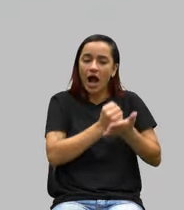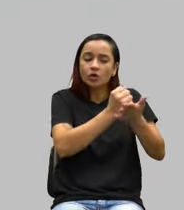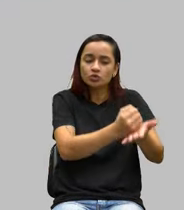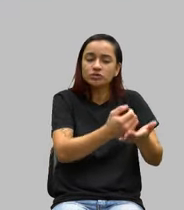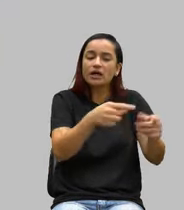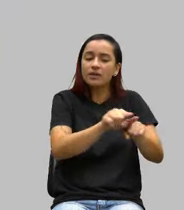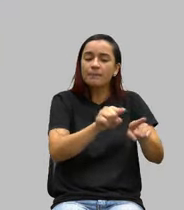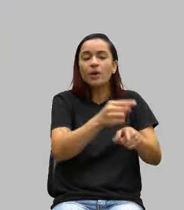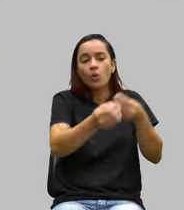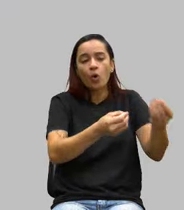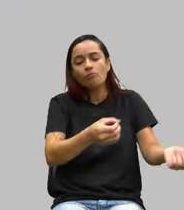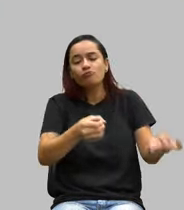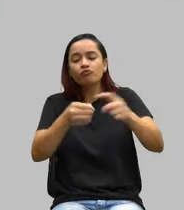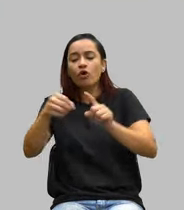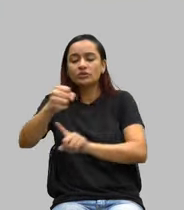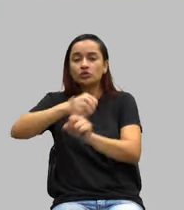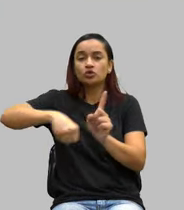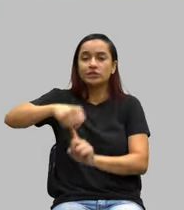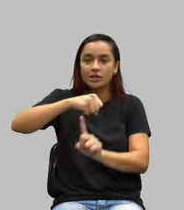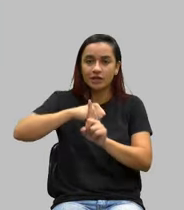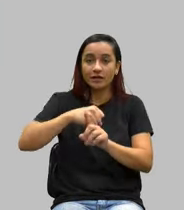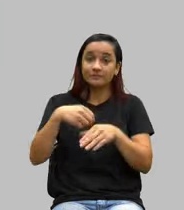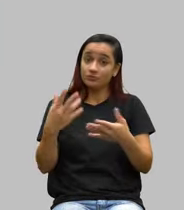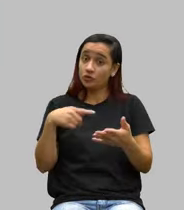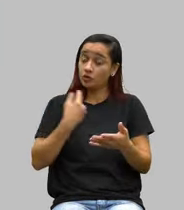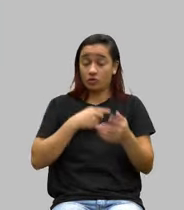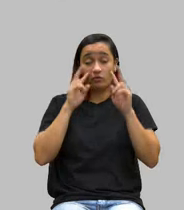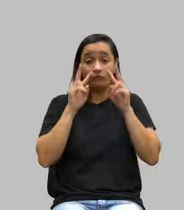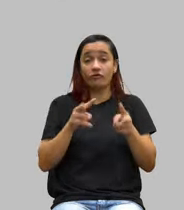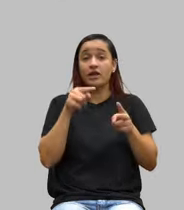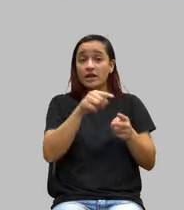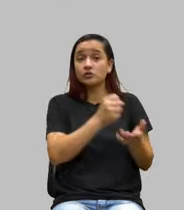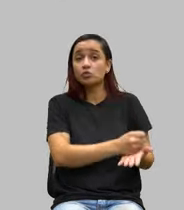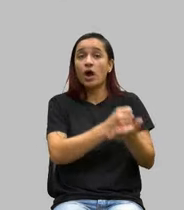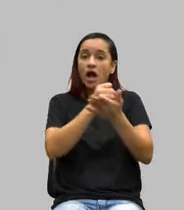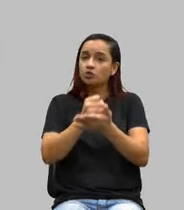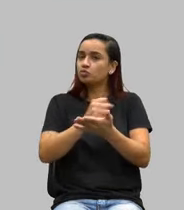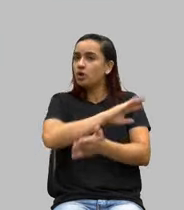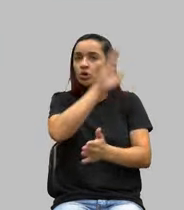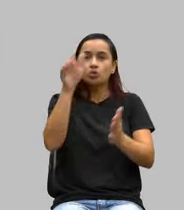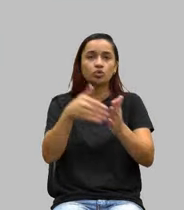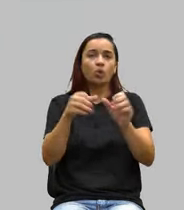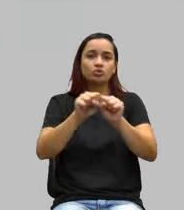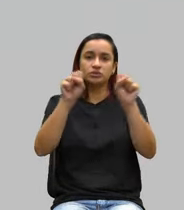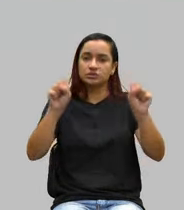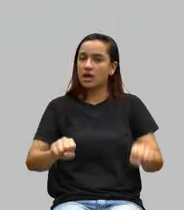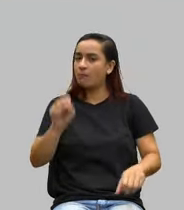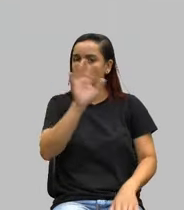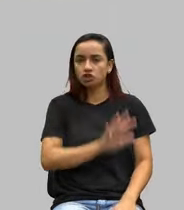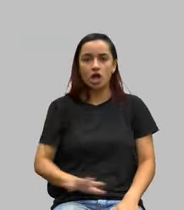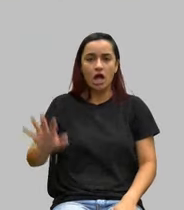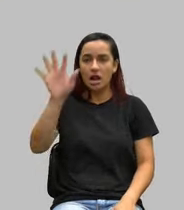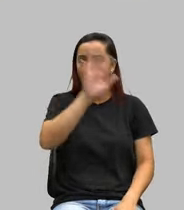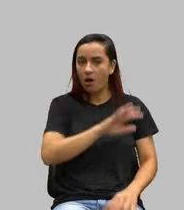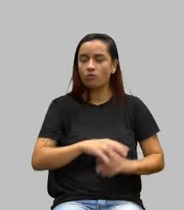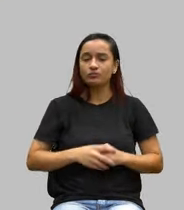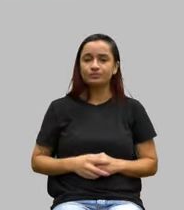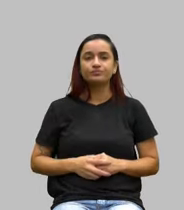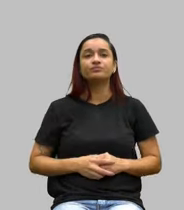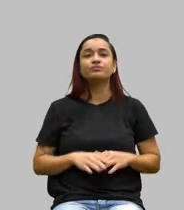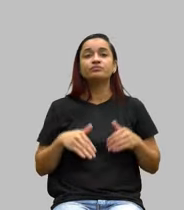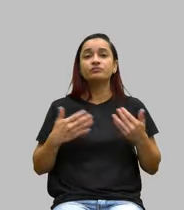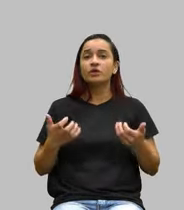ressocialização e como a gente tem visto que isso tem ajudado todo o sistema de uma forma geral então é